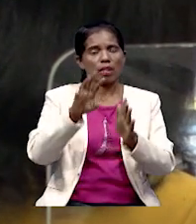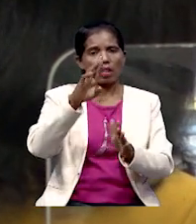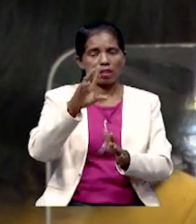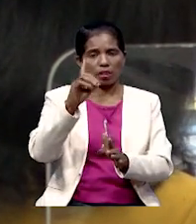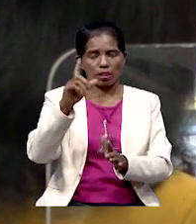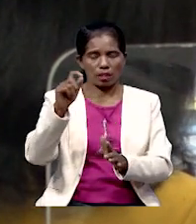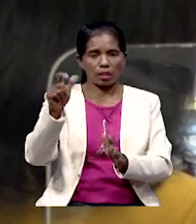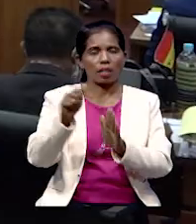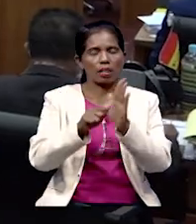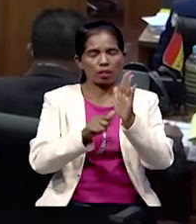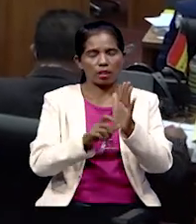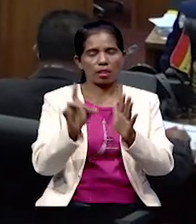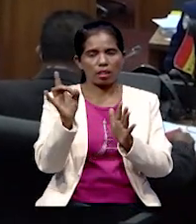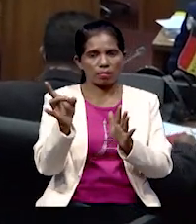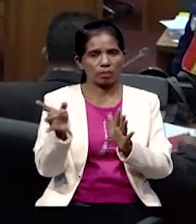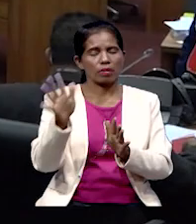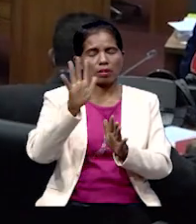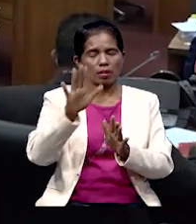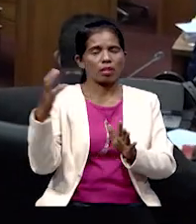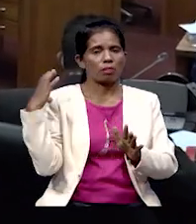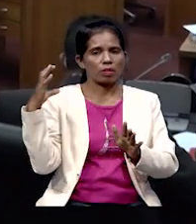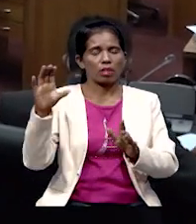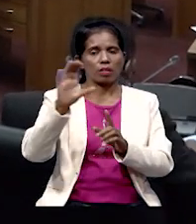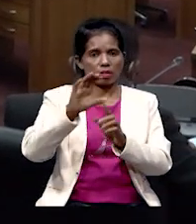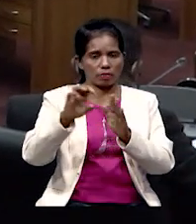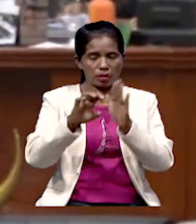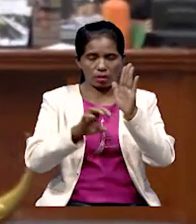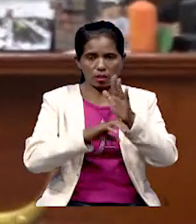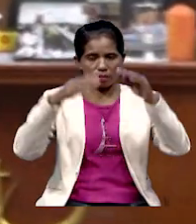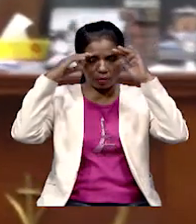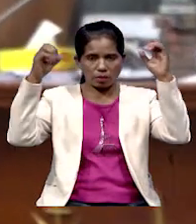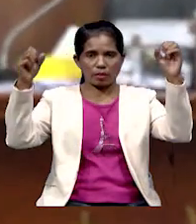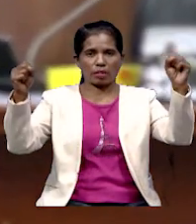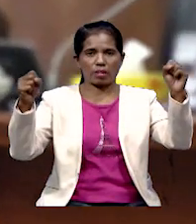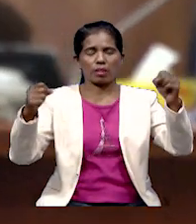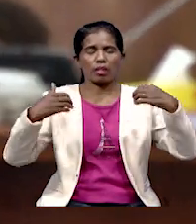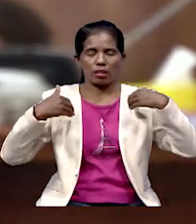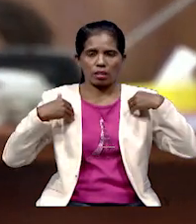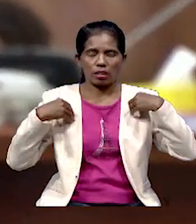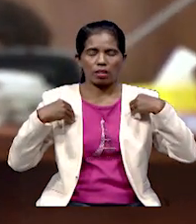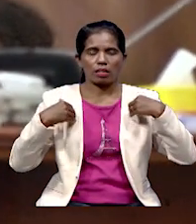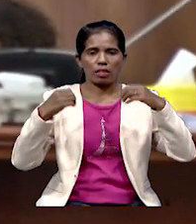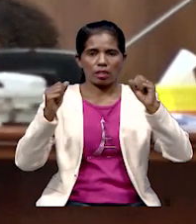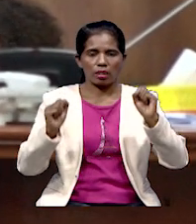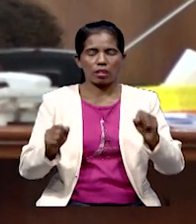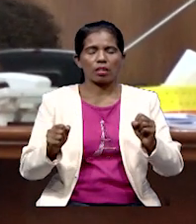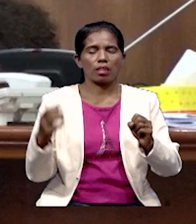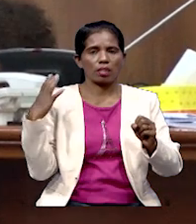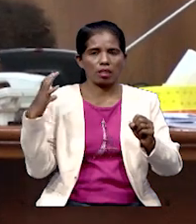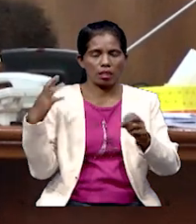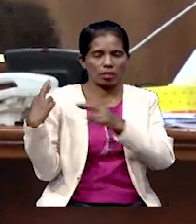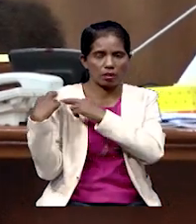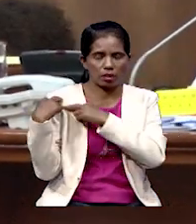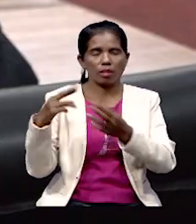artigo 85, competência chefe Estado Nian, Presidente República Makihaknar promulga diploma